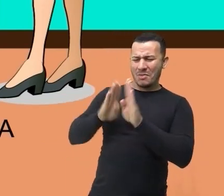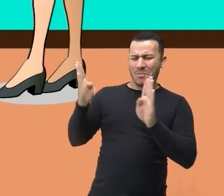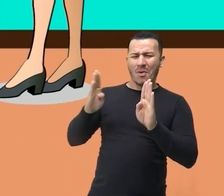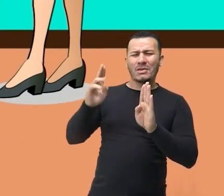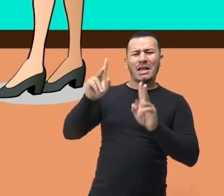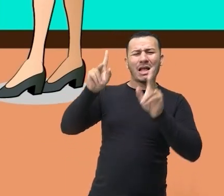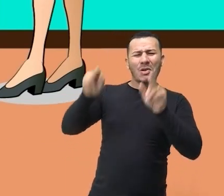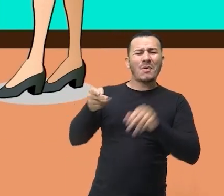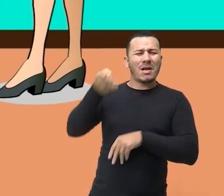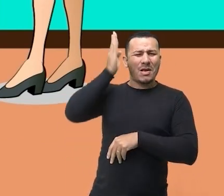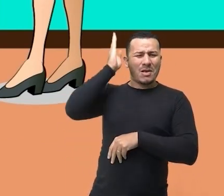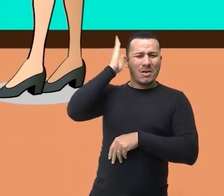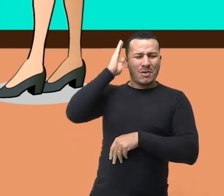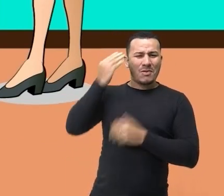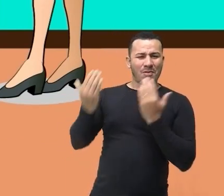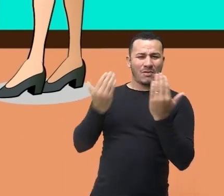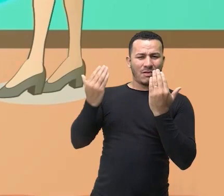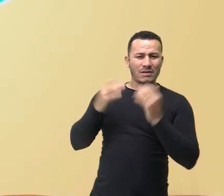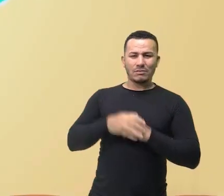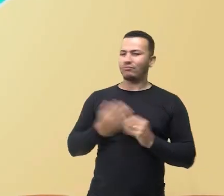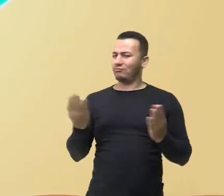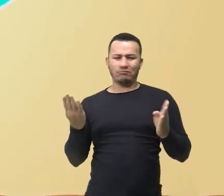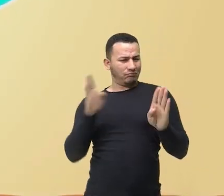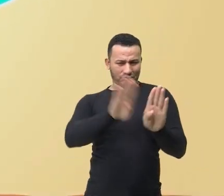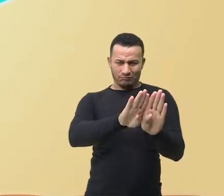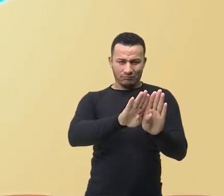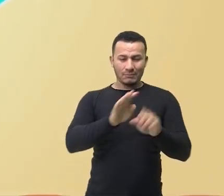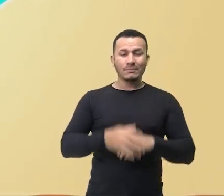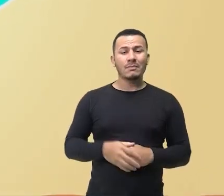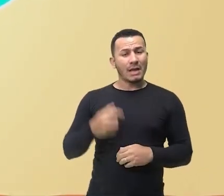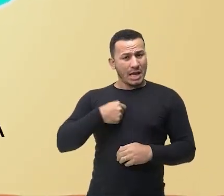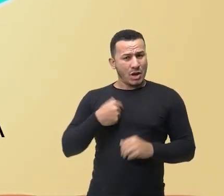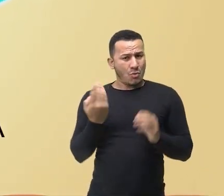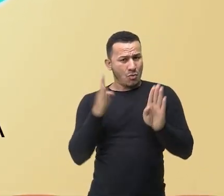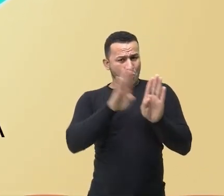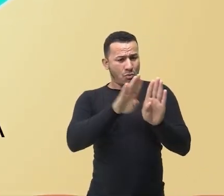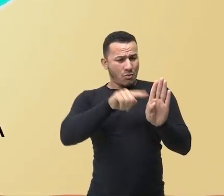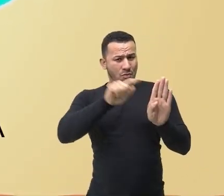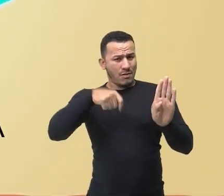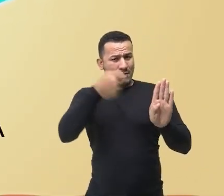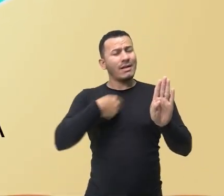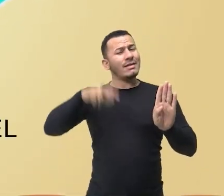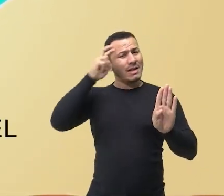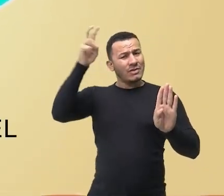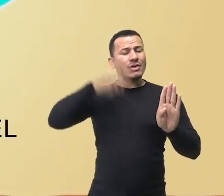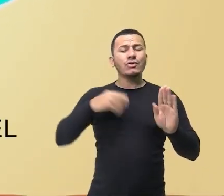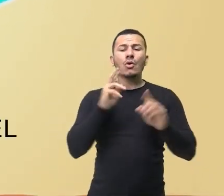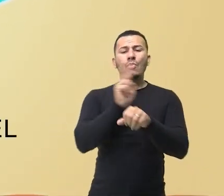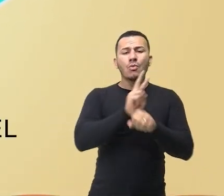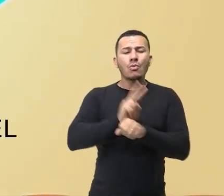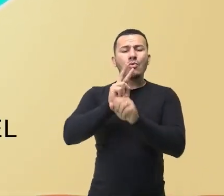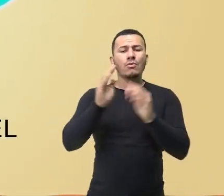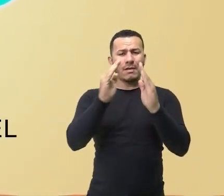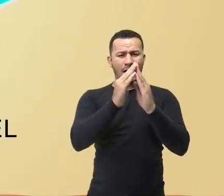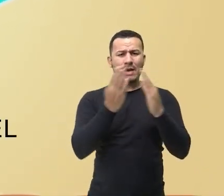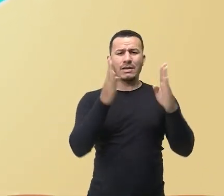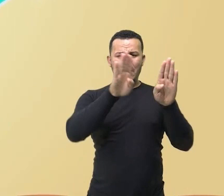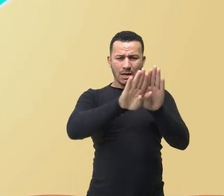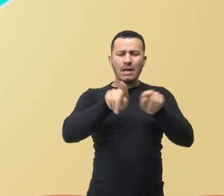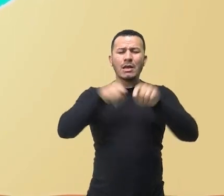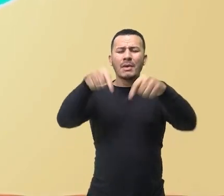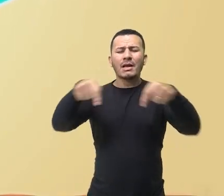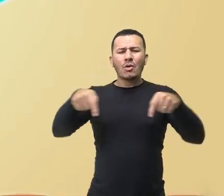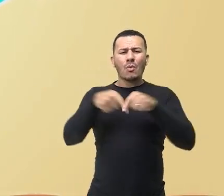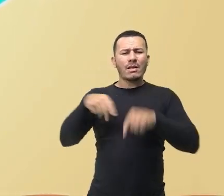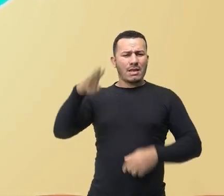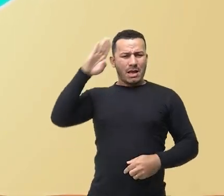pessoa é burra como uma porta. Eu sou muito inteligente. Eu fecho a frente da casa, fecho a frente do quartel,